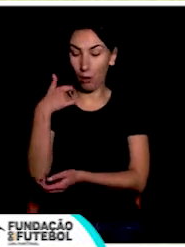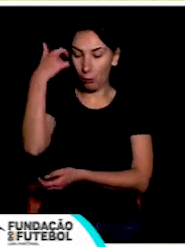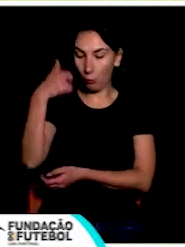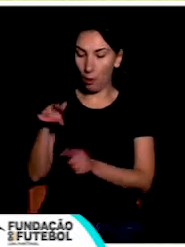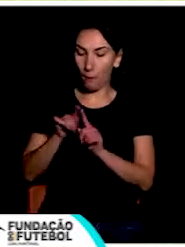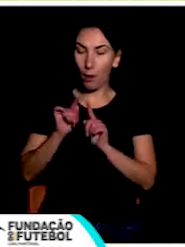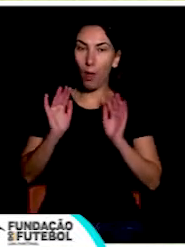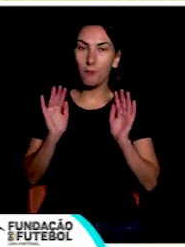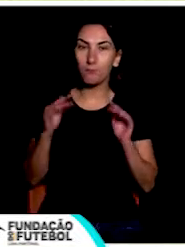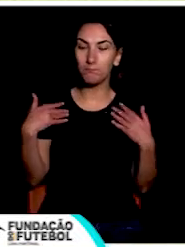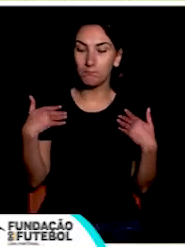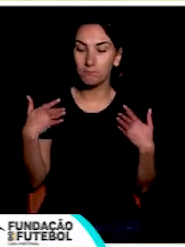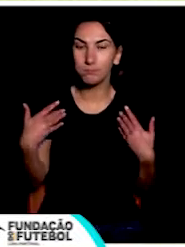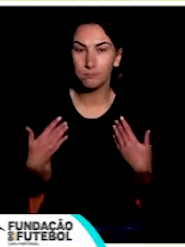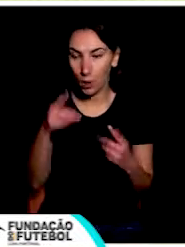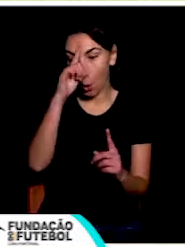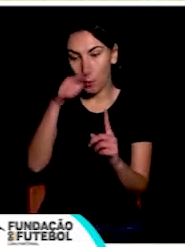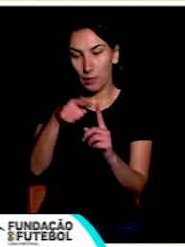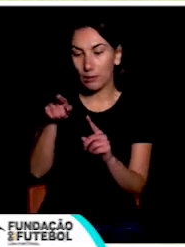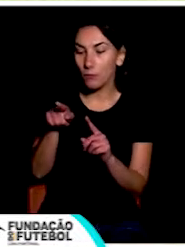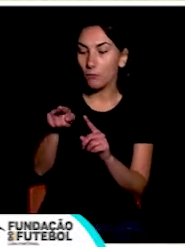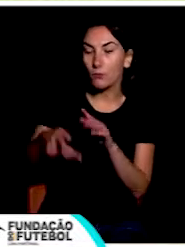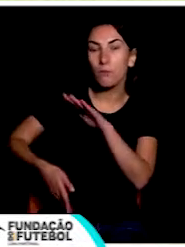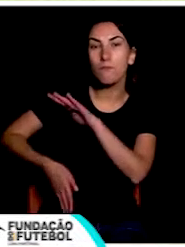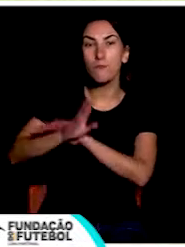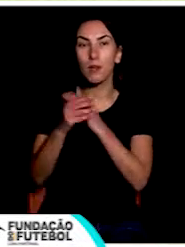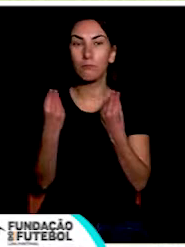e o corpo mais inclinado para frente para você bater bem. E